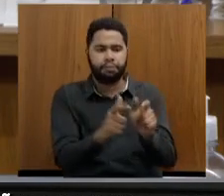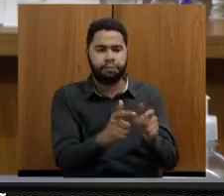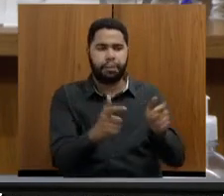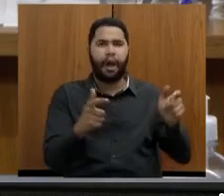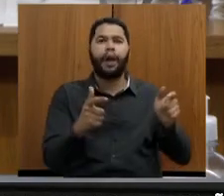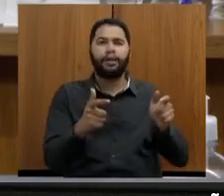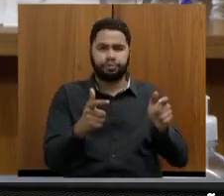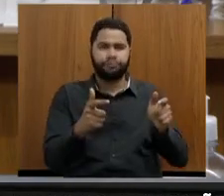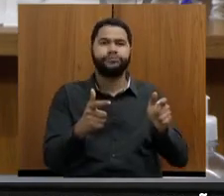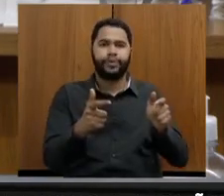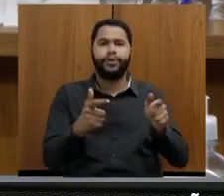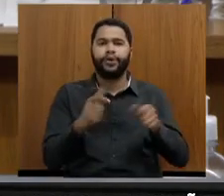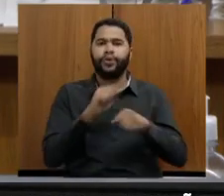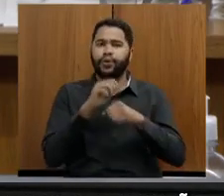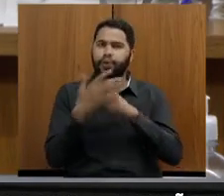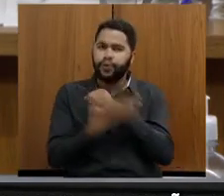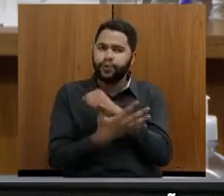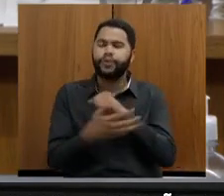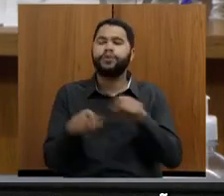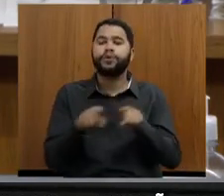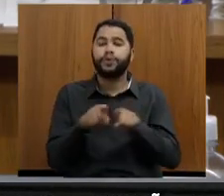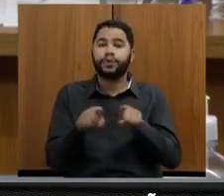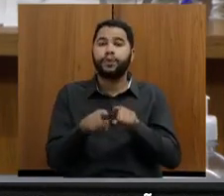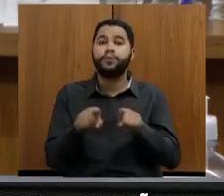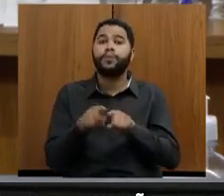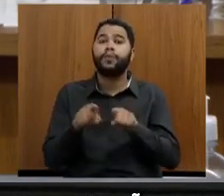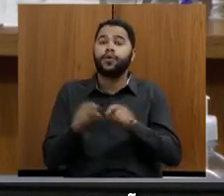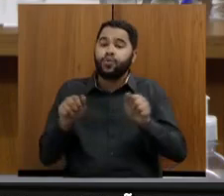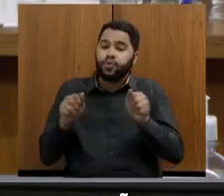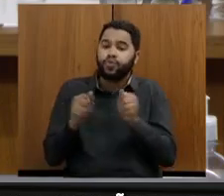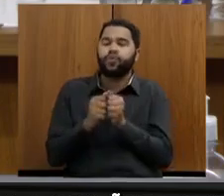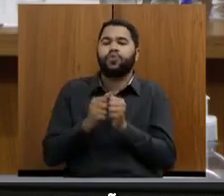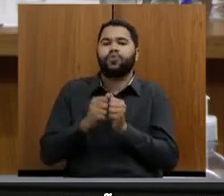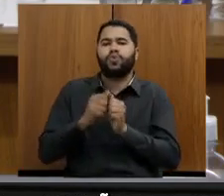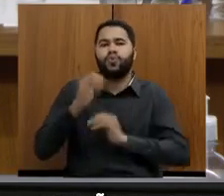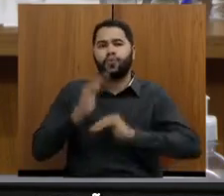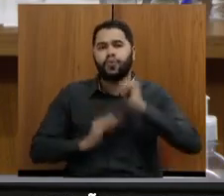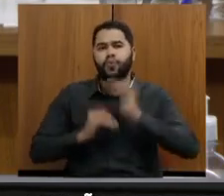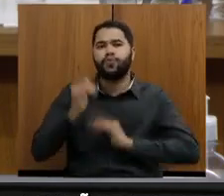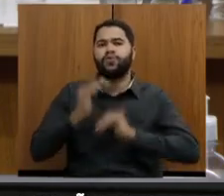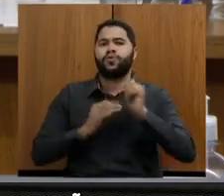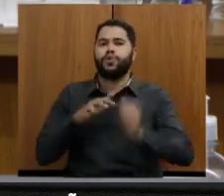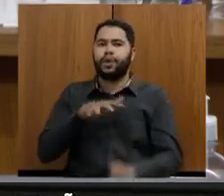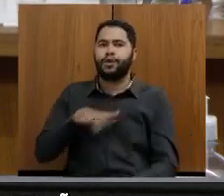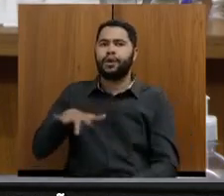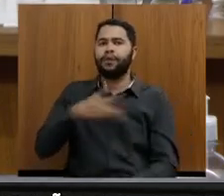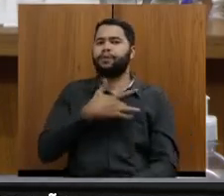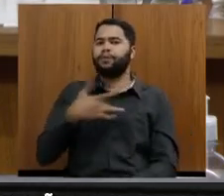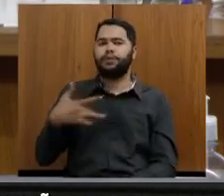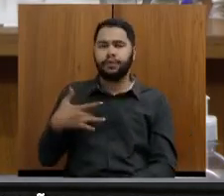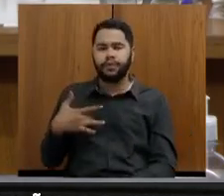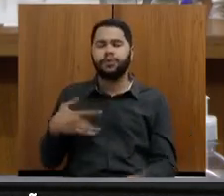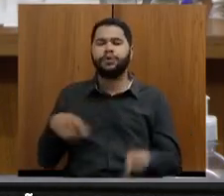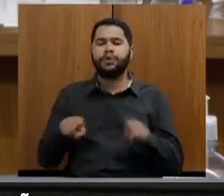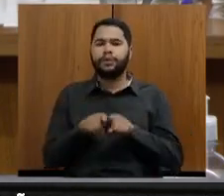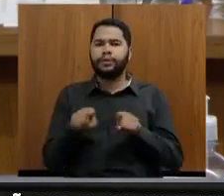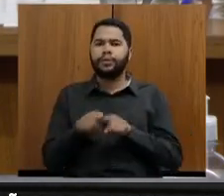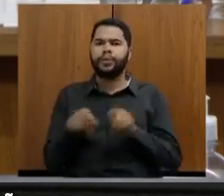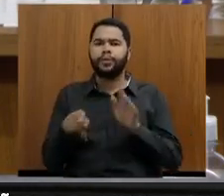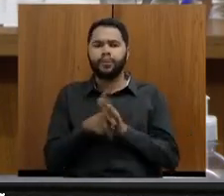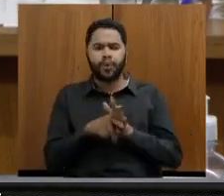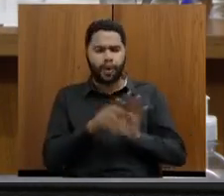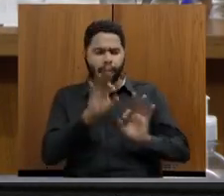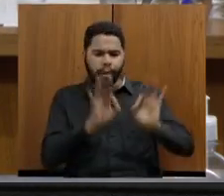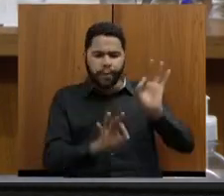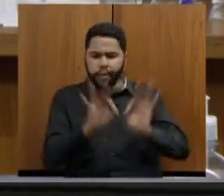convite em alguns municípios e em conjunto com profissionais da Secretaria de Saúde fizeram ali no sistema